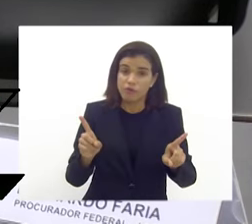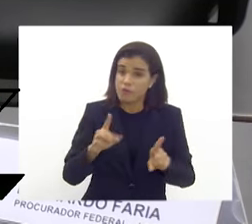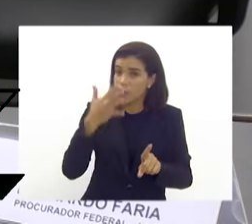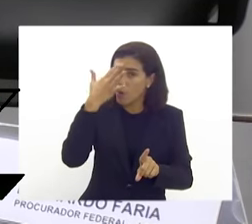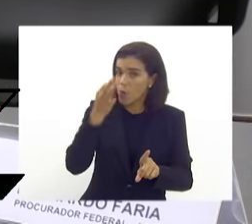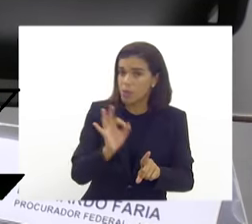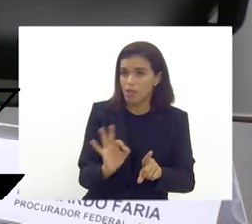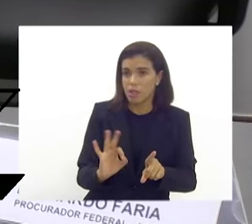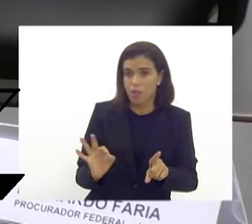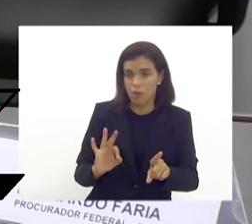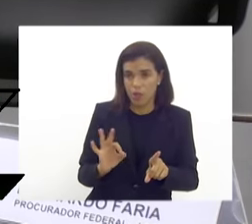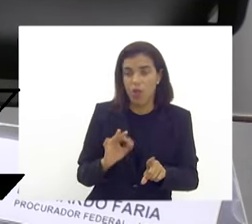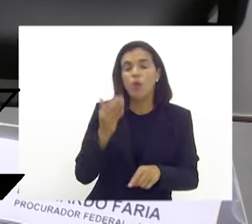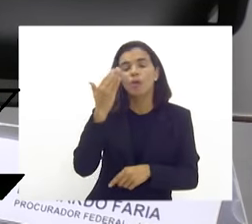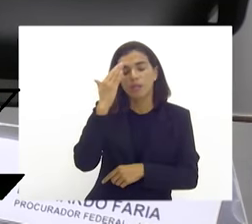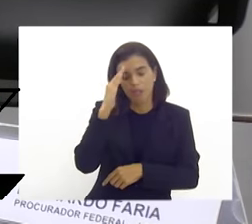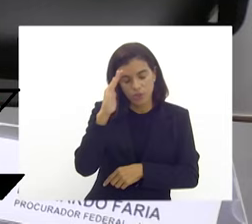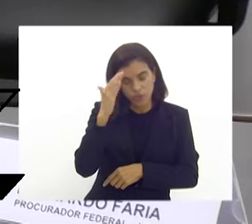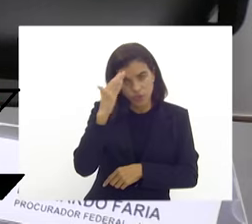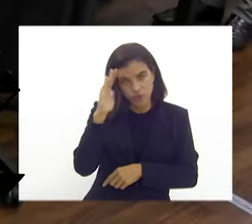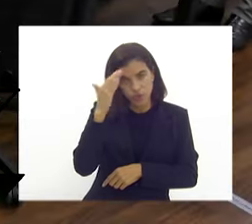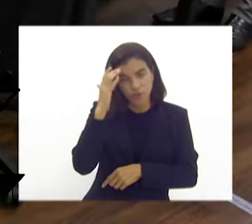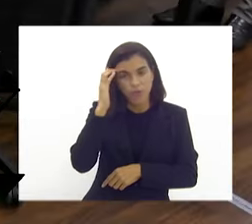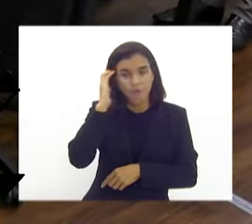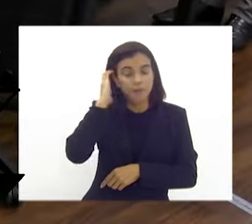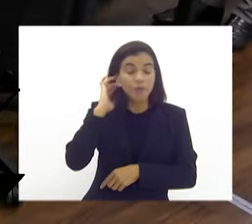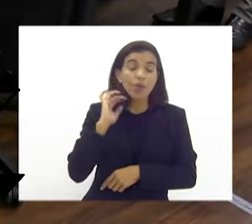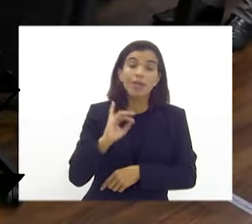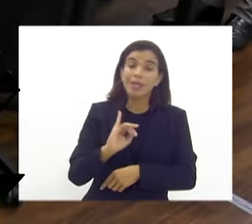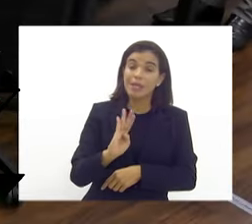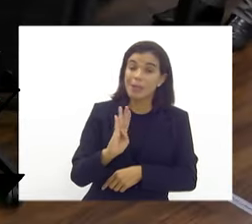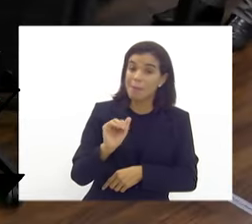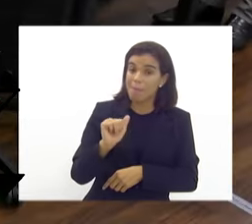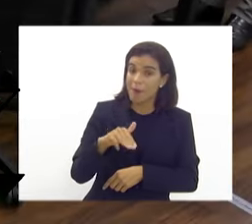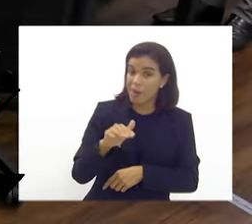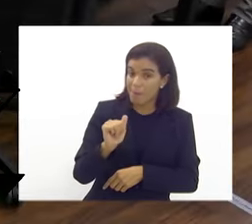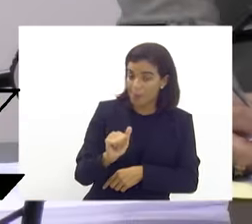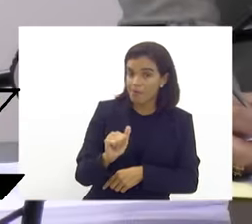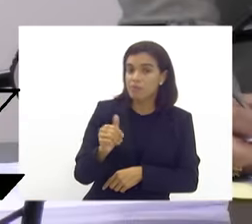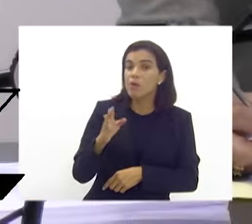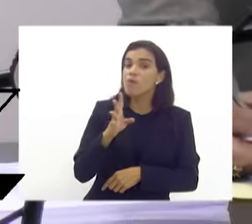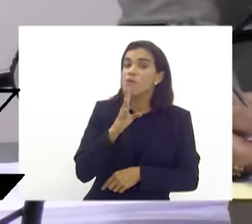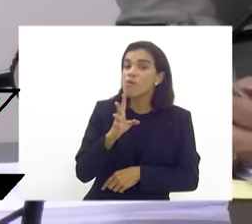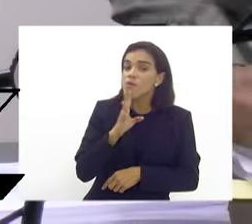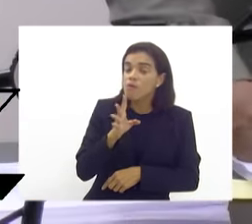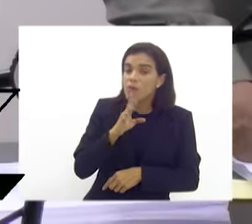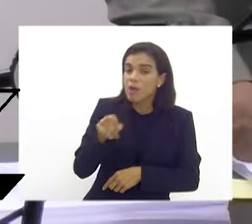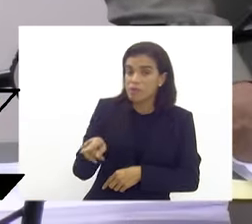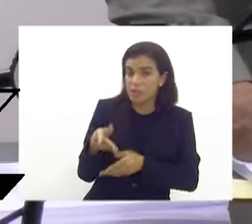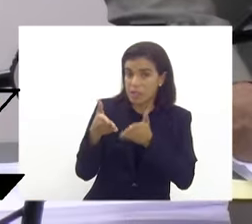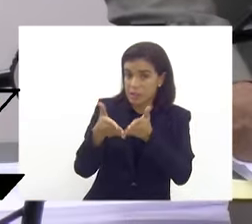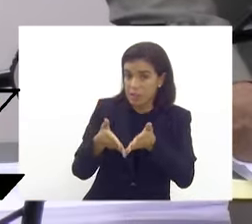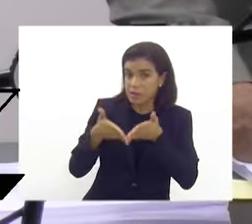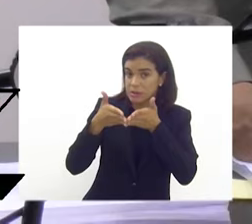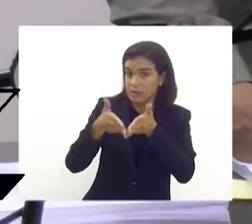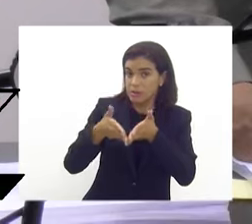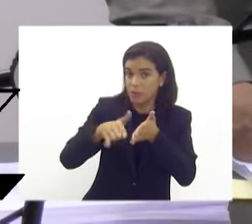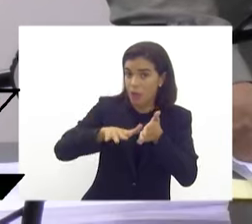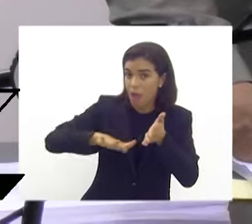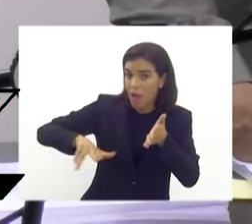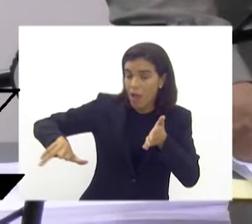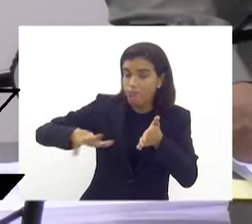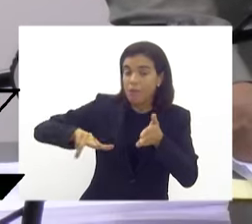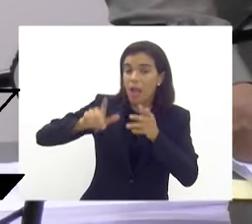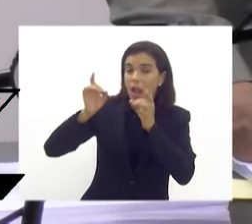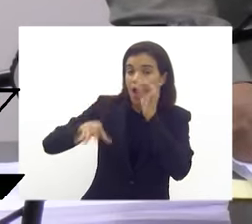entendeu eu entendi ende o Ibama reconhece ponto na situação dos navios abandonados da B de Guanabara ponto o